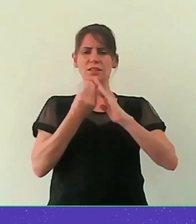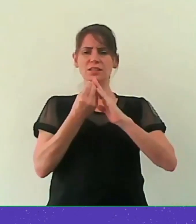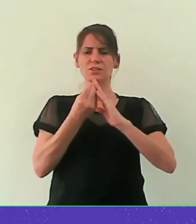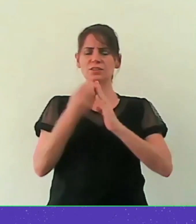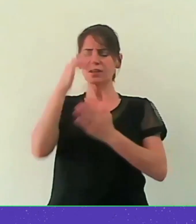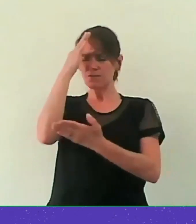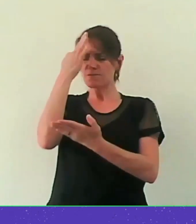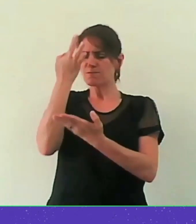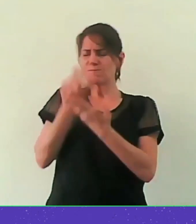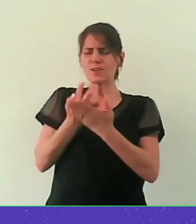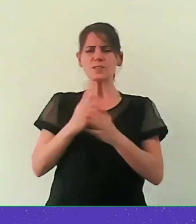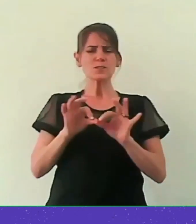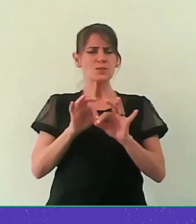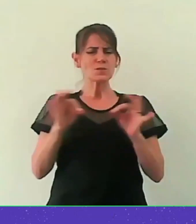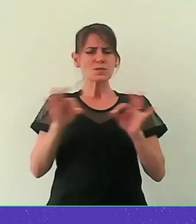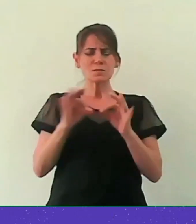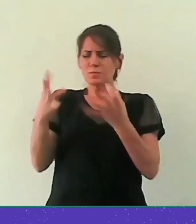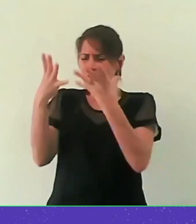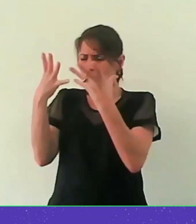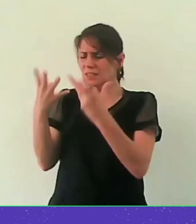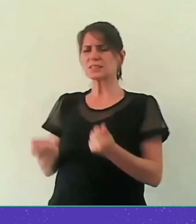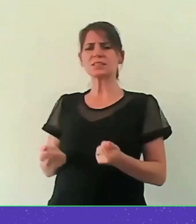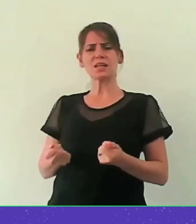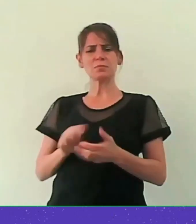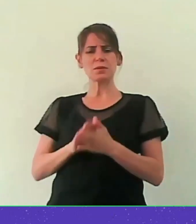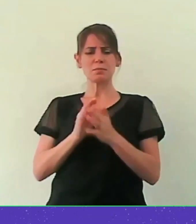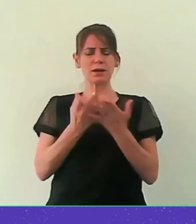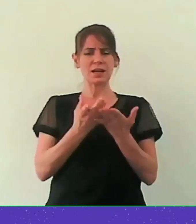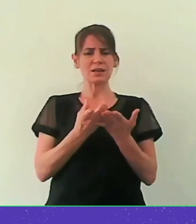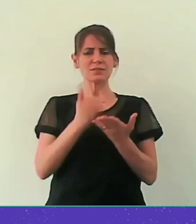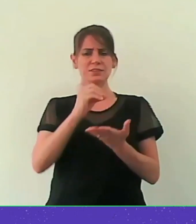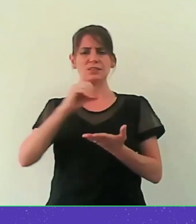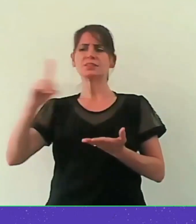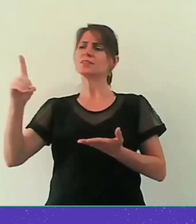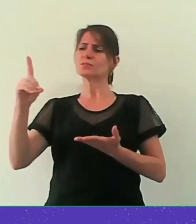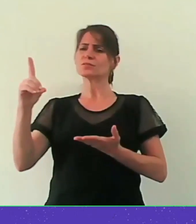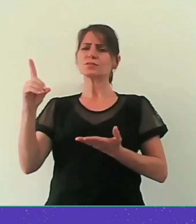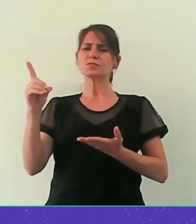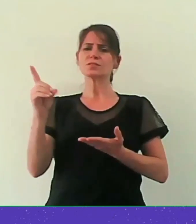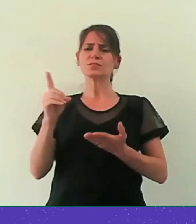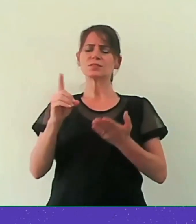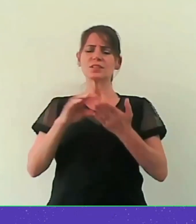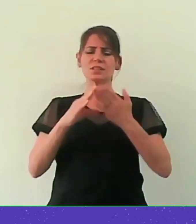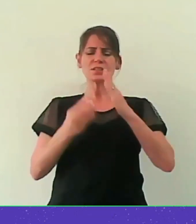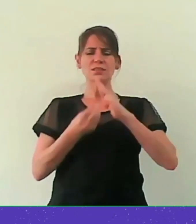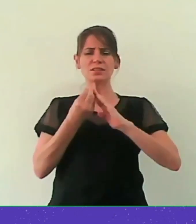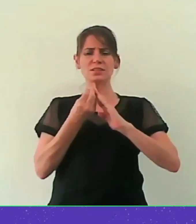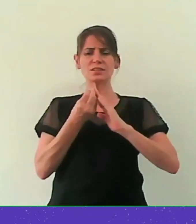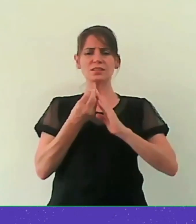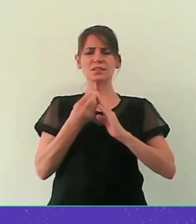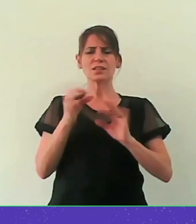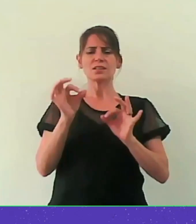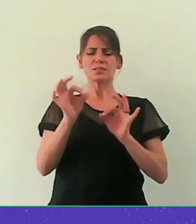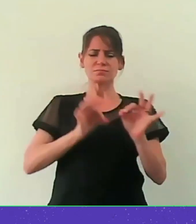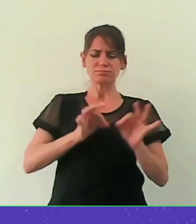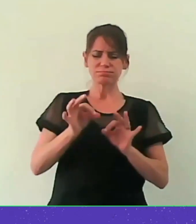simplicidade e a pratica, a palavra por si só opera eficazmente em